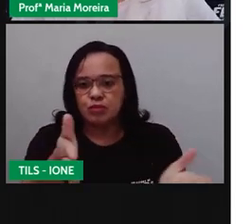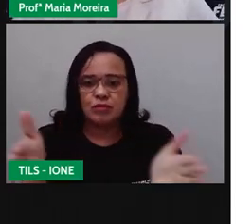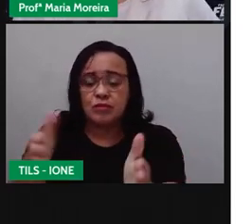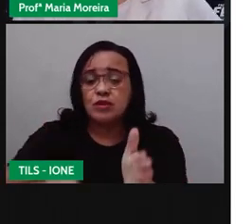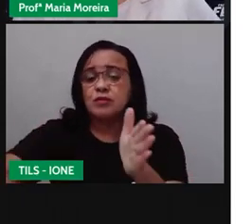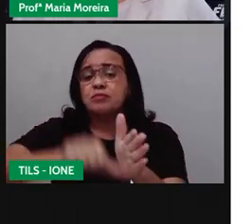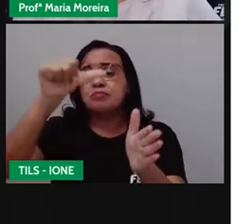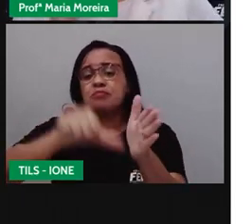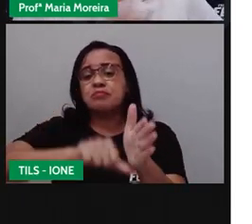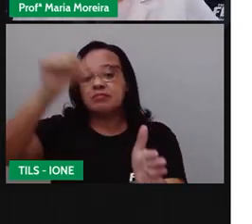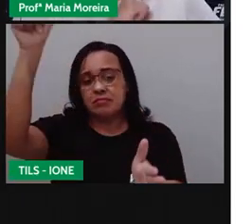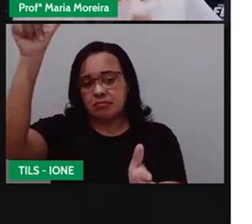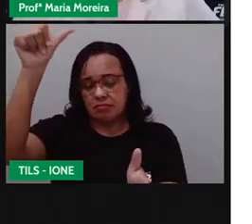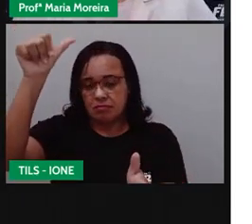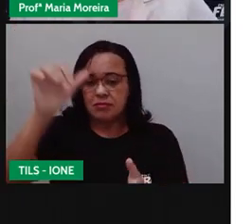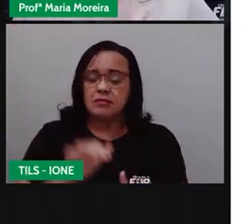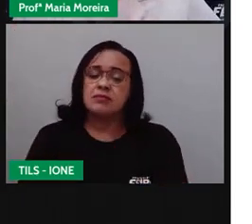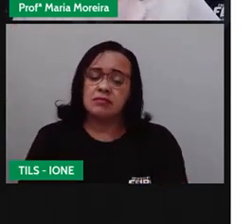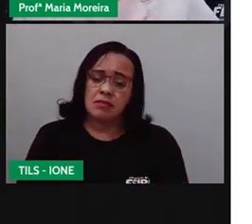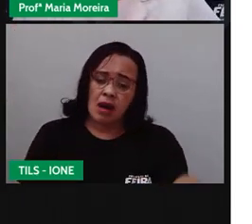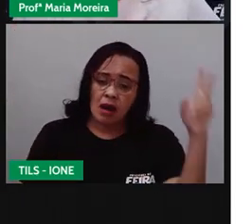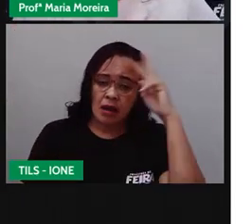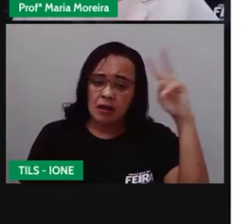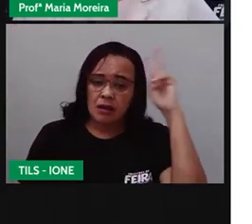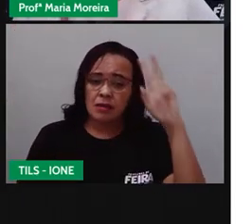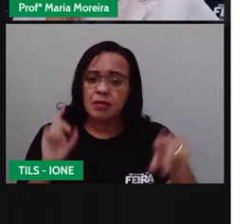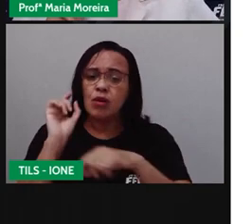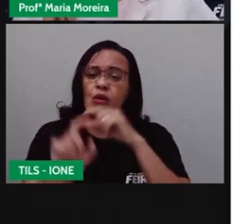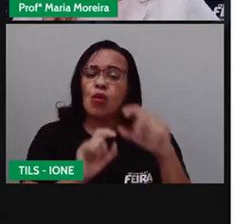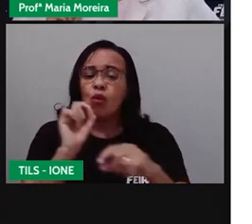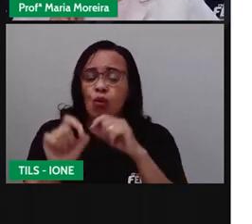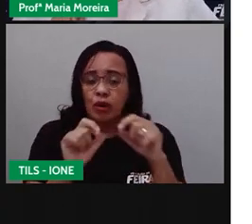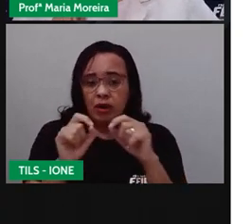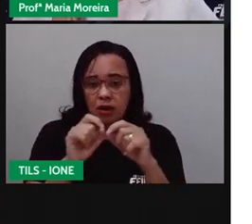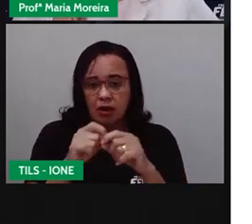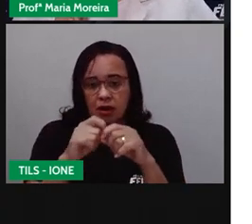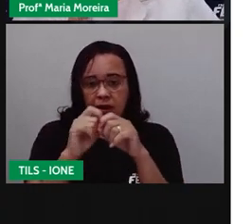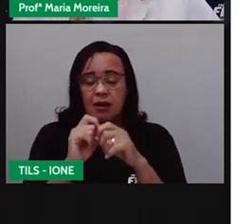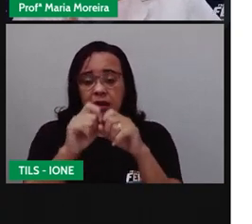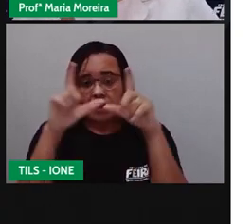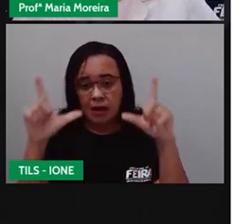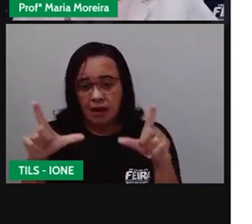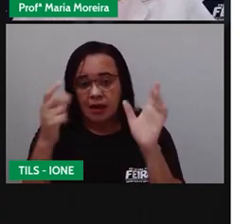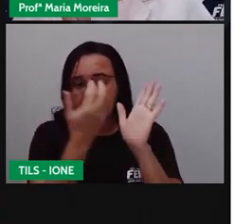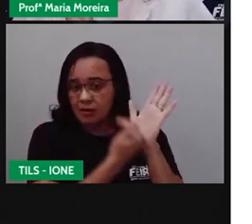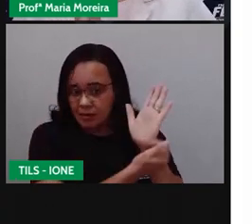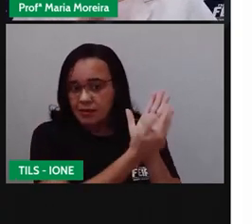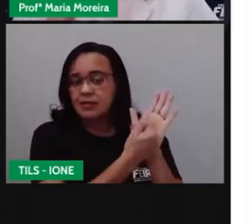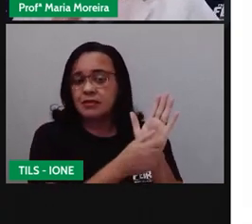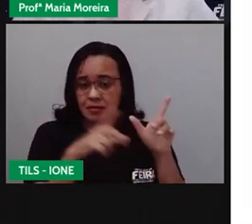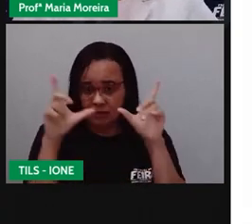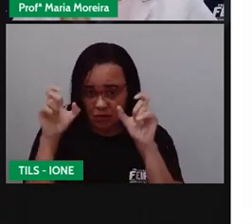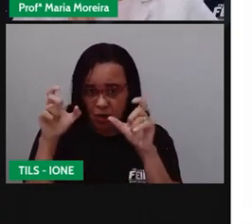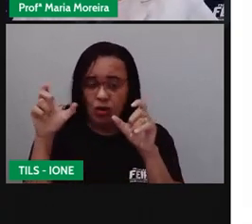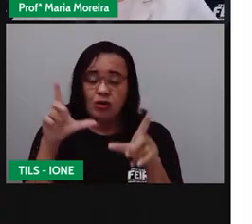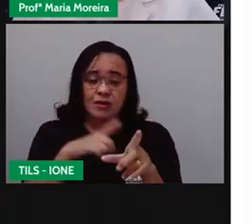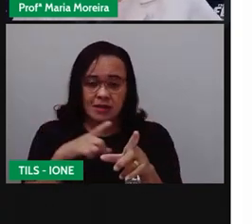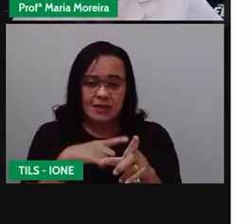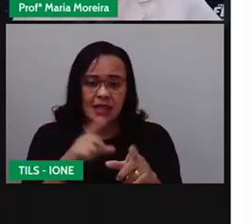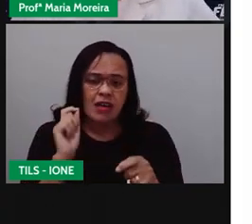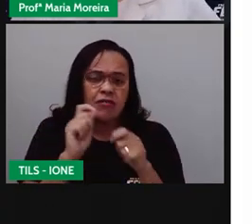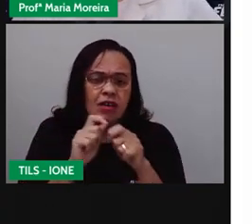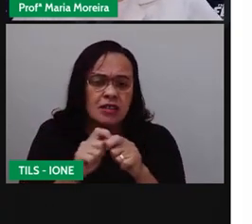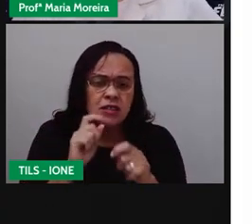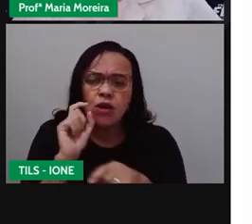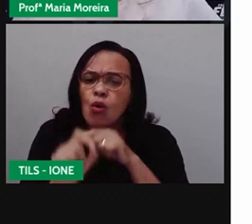os primeiros. Mas aí a prova vai relembrar uma coisa com vocês, né, que inclusive está aí nessa imagem. O que é que eles faziam muito bem? A